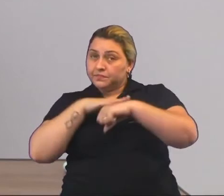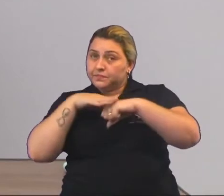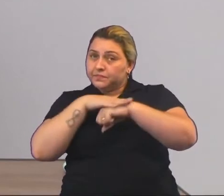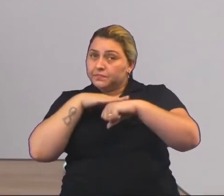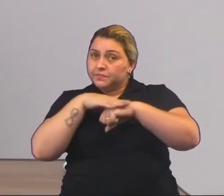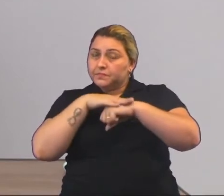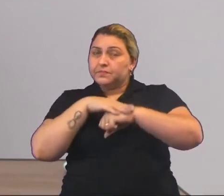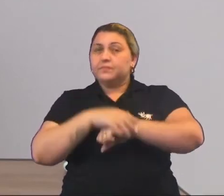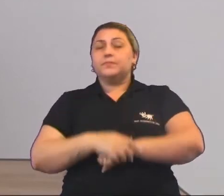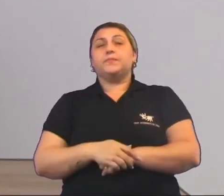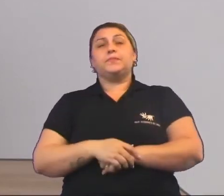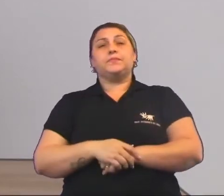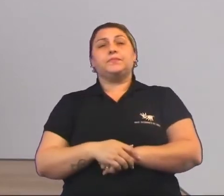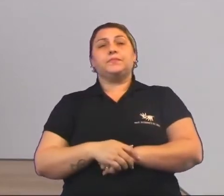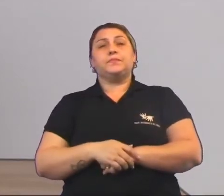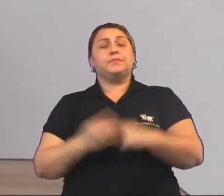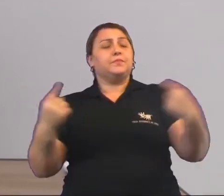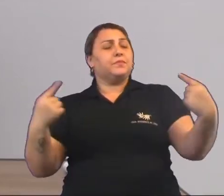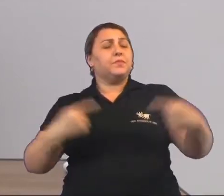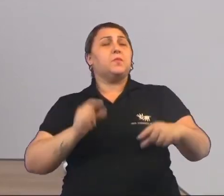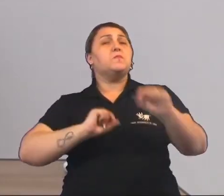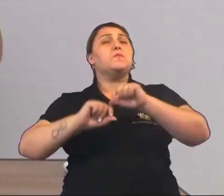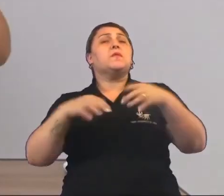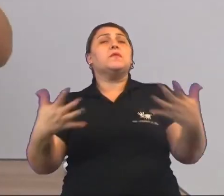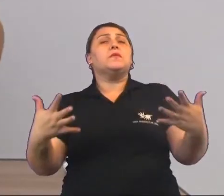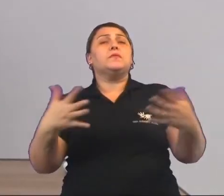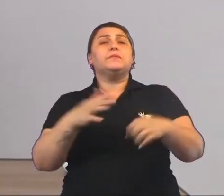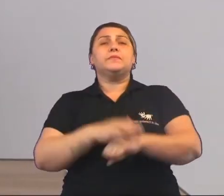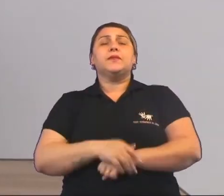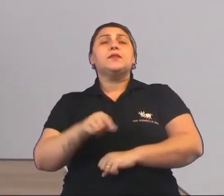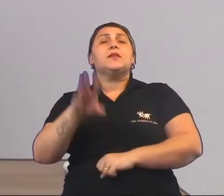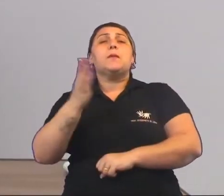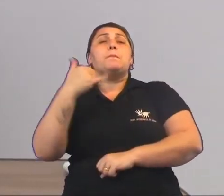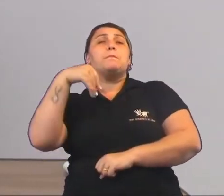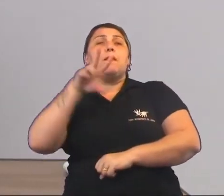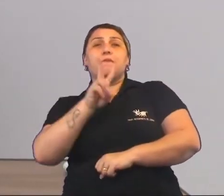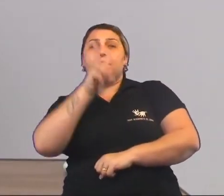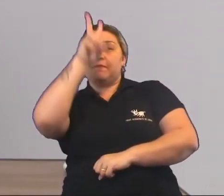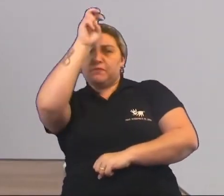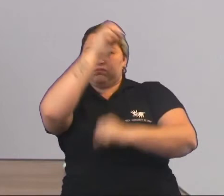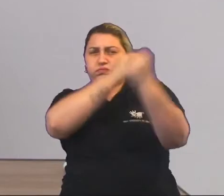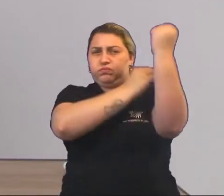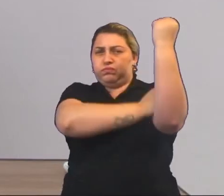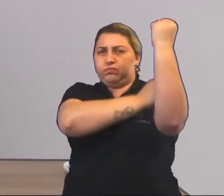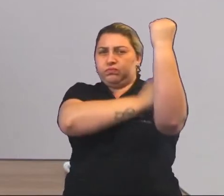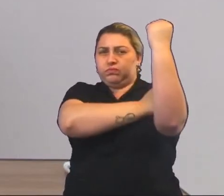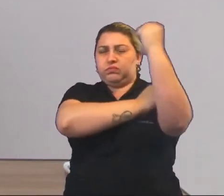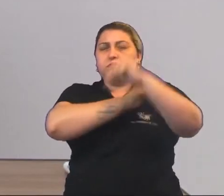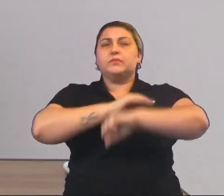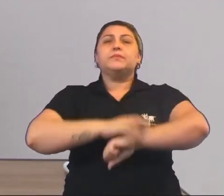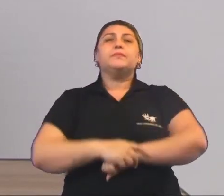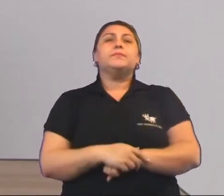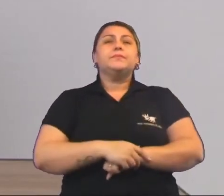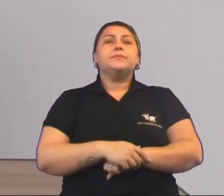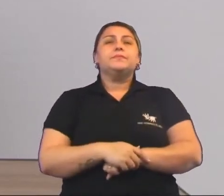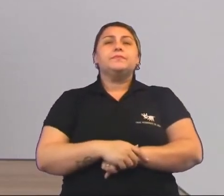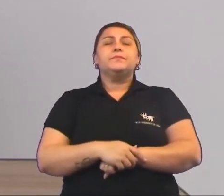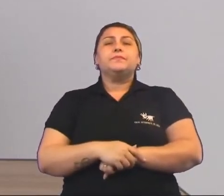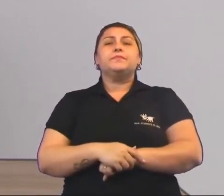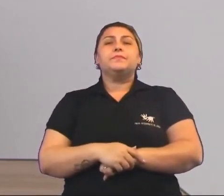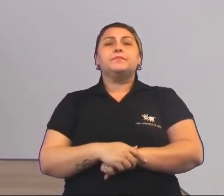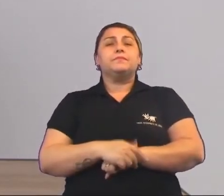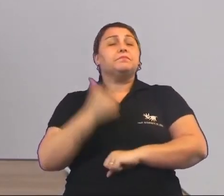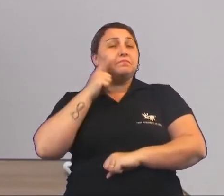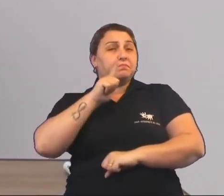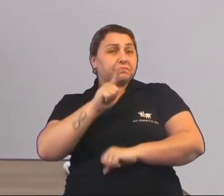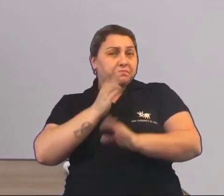conversava há pouco? Eles estavam disputando o quê? Quem era o mais forte, isso mesmo. E será